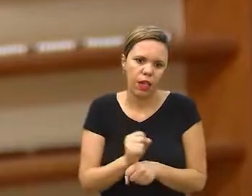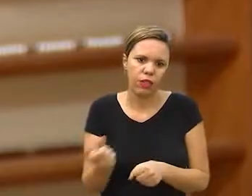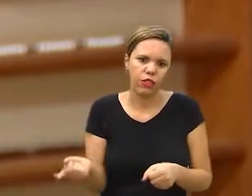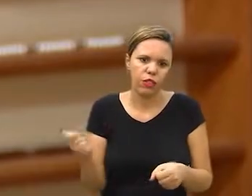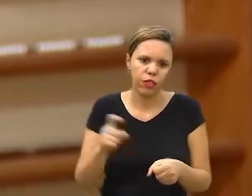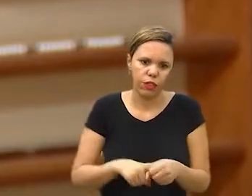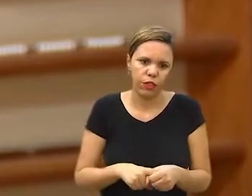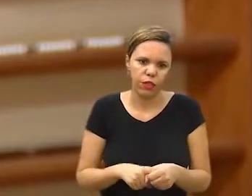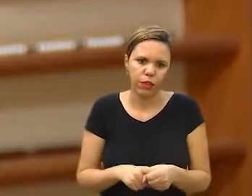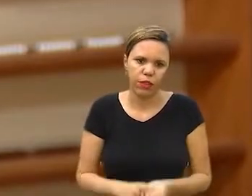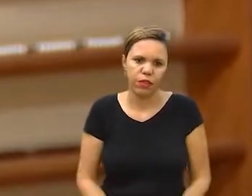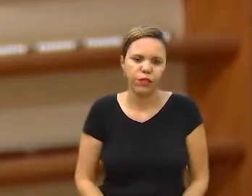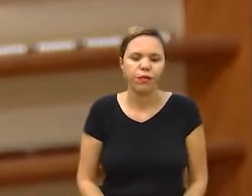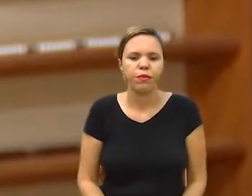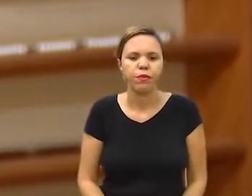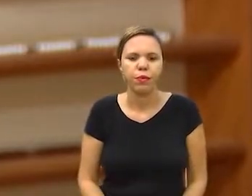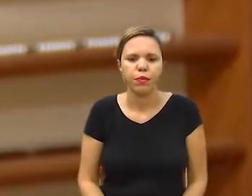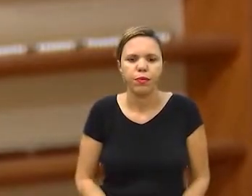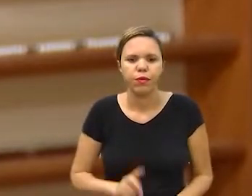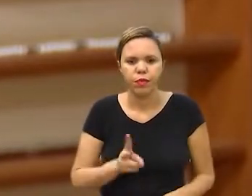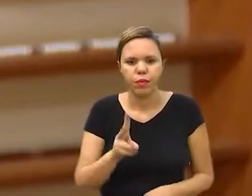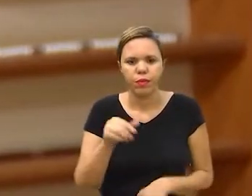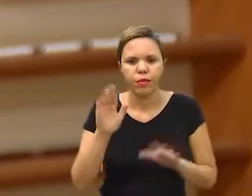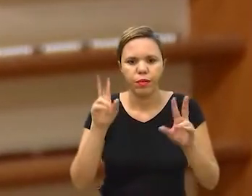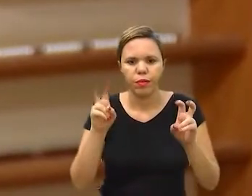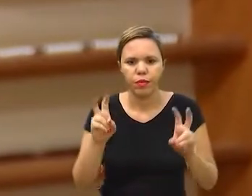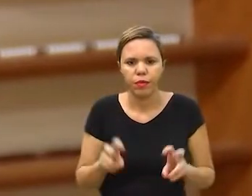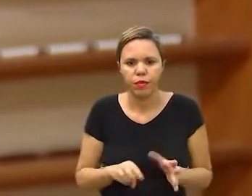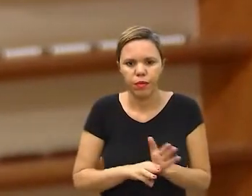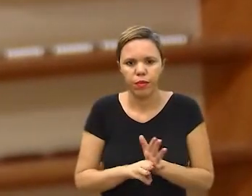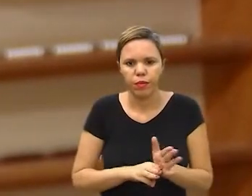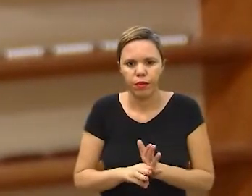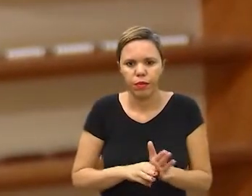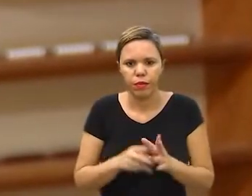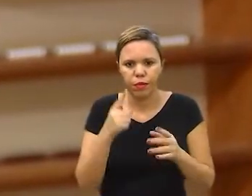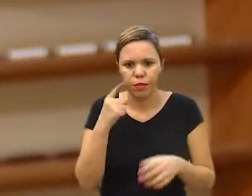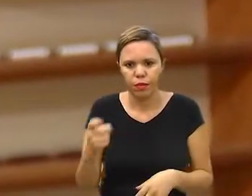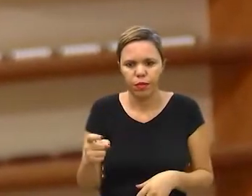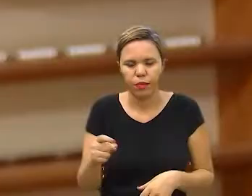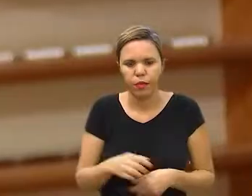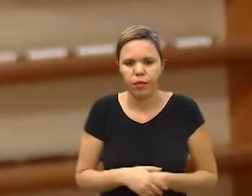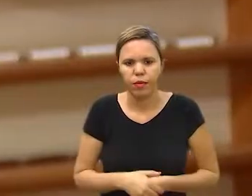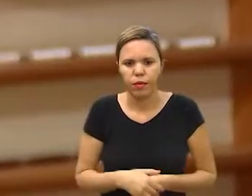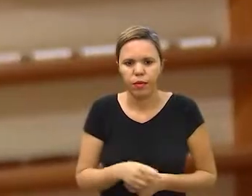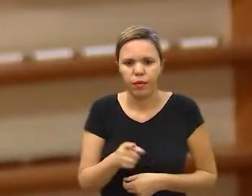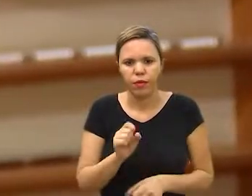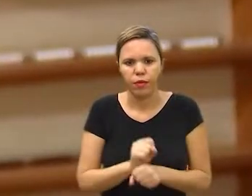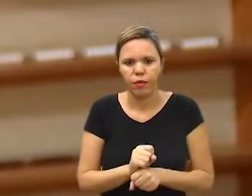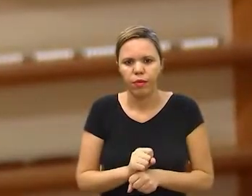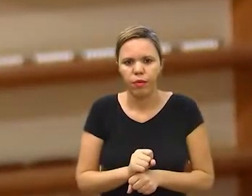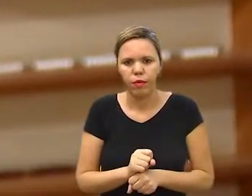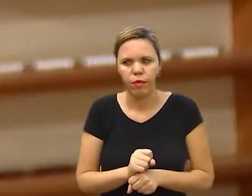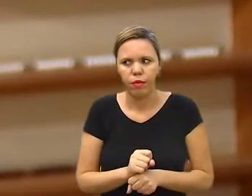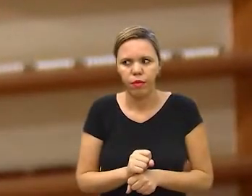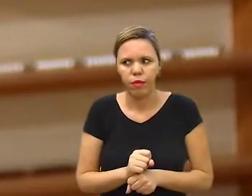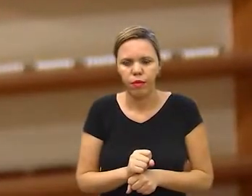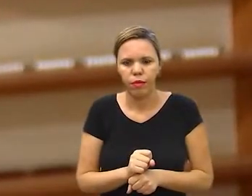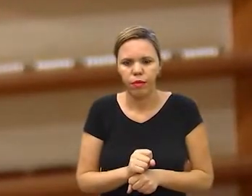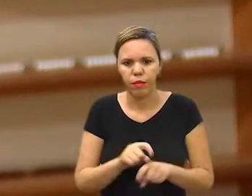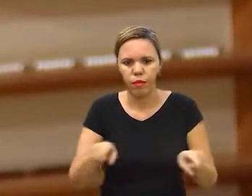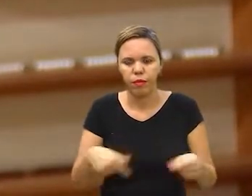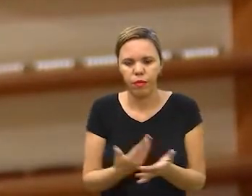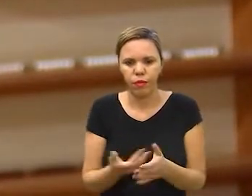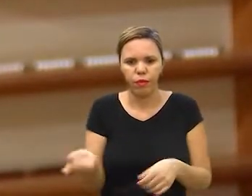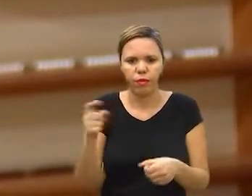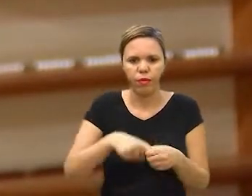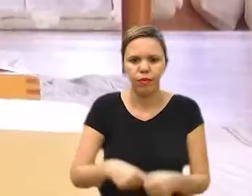daqui a pouquinho eu volto para a gente conversar mais sobre esse método bastante interessante e você não sai daí e já já o Sala de Aula